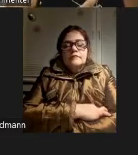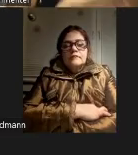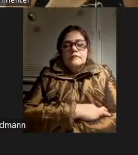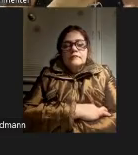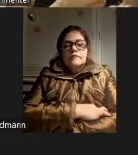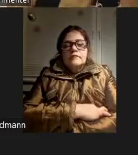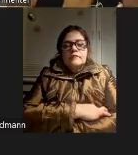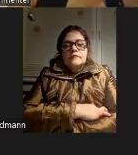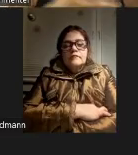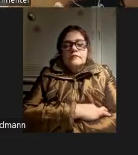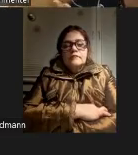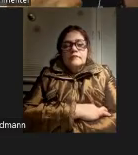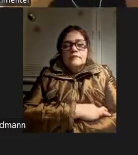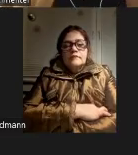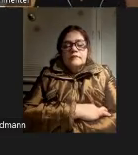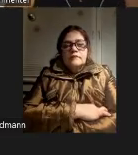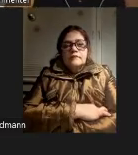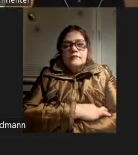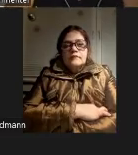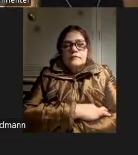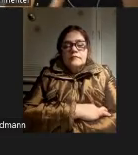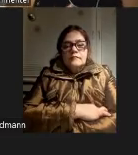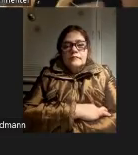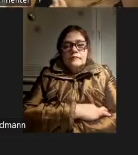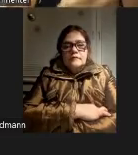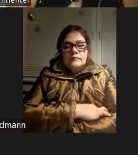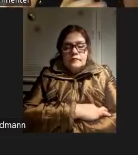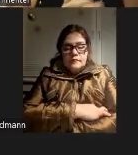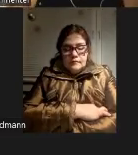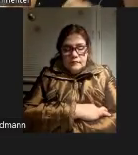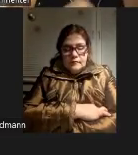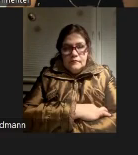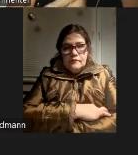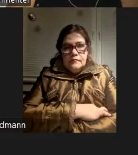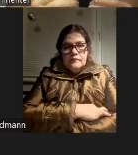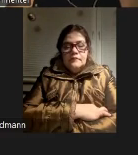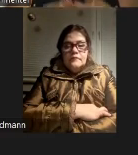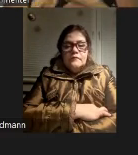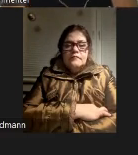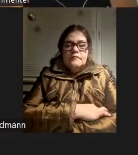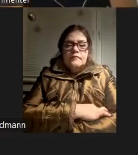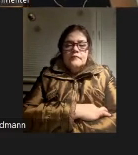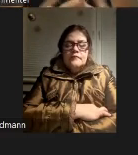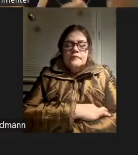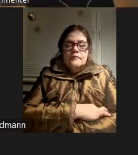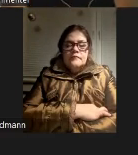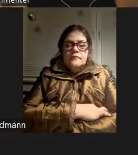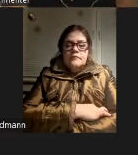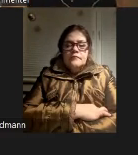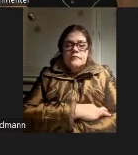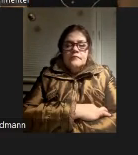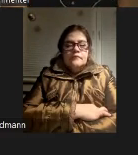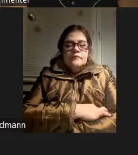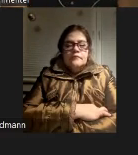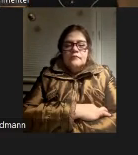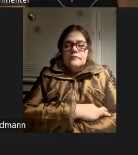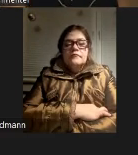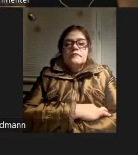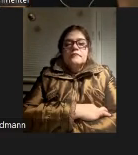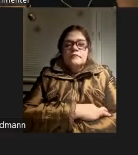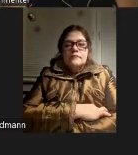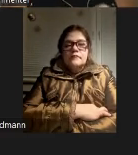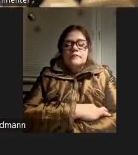durante a noite. O sono do dia seguinte, ele é um sono de reparação de dano, ele não é um sono